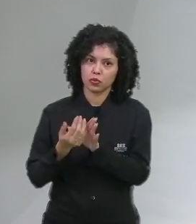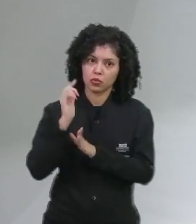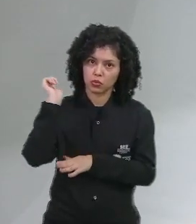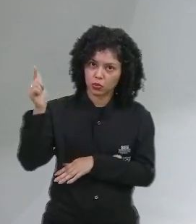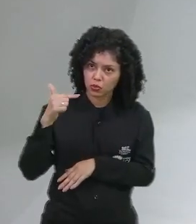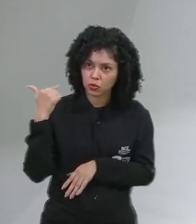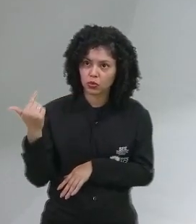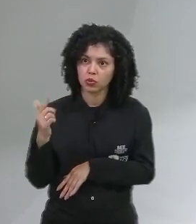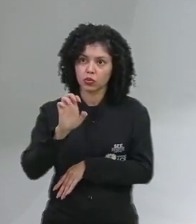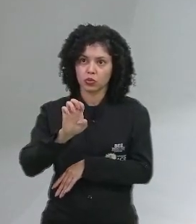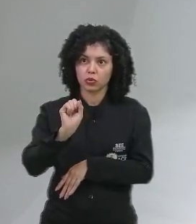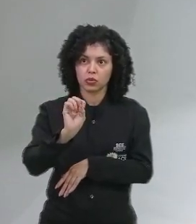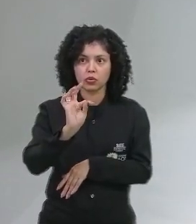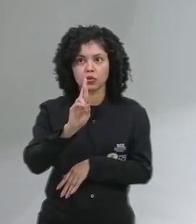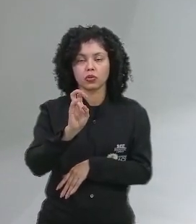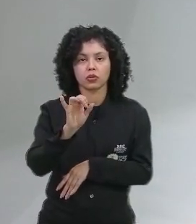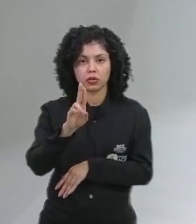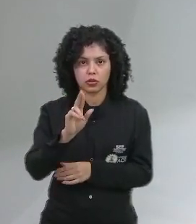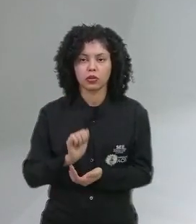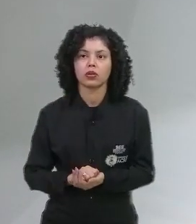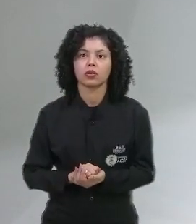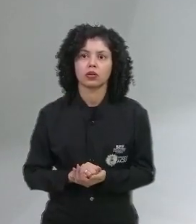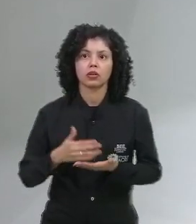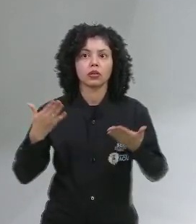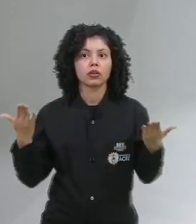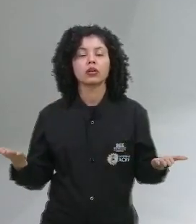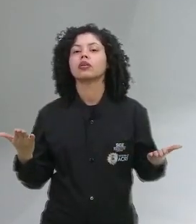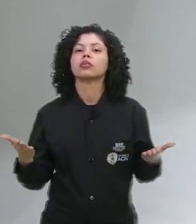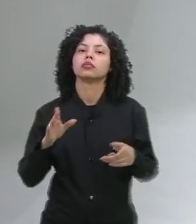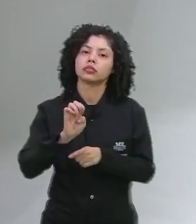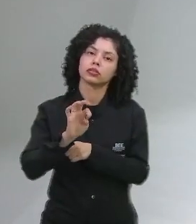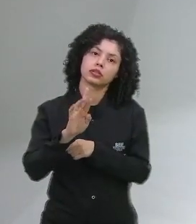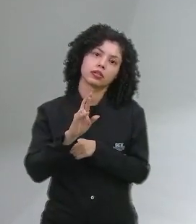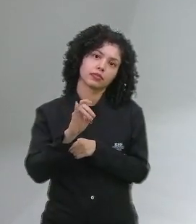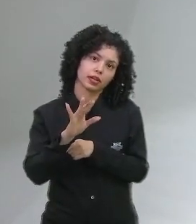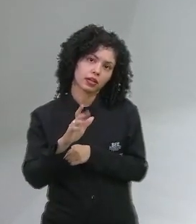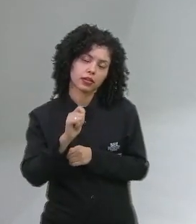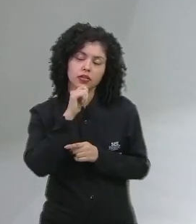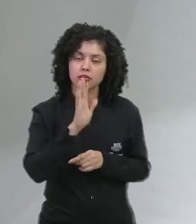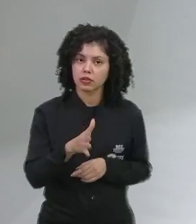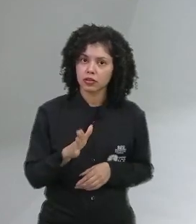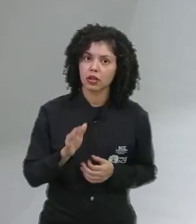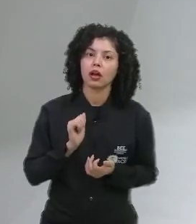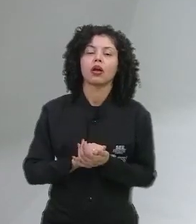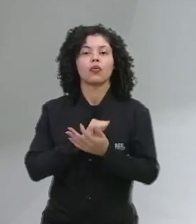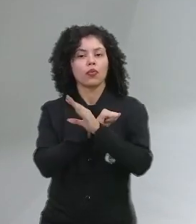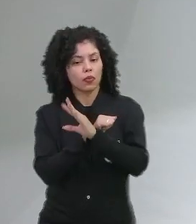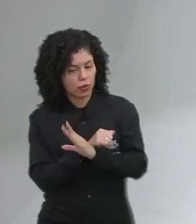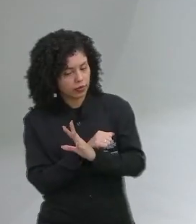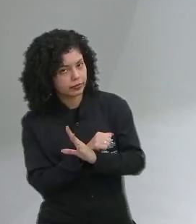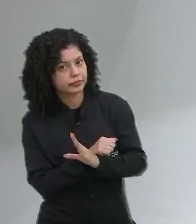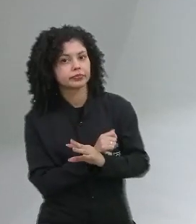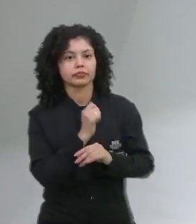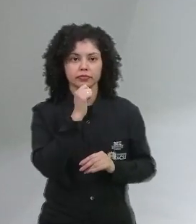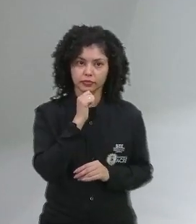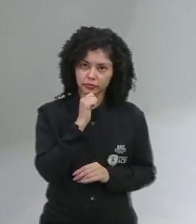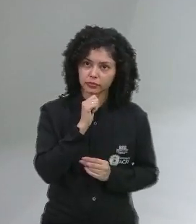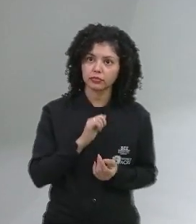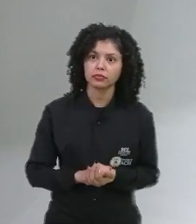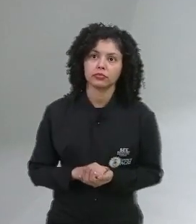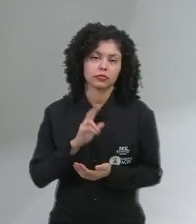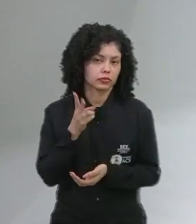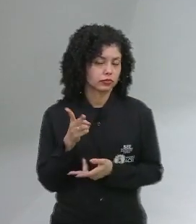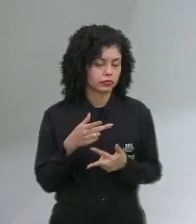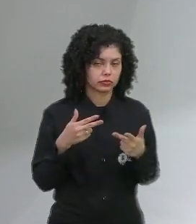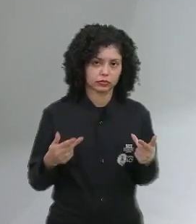outro éster, que é o nosso biodiesel. Na esterificação, eu vou pegar um ácido carboxílico, um ácido graxo, da